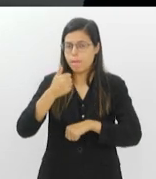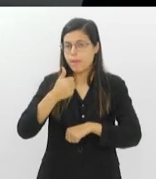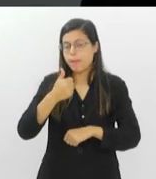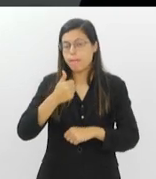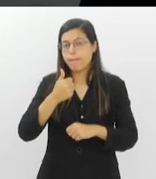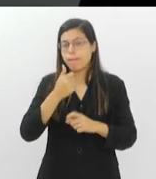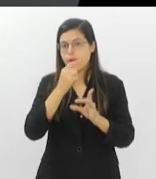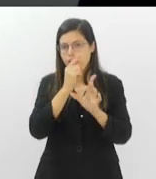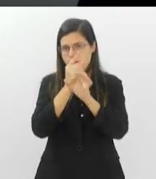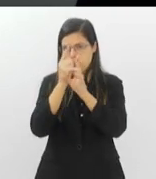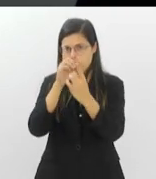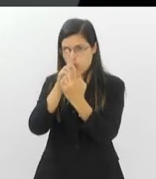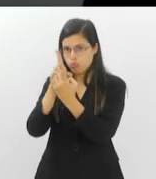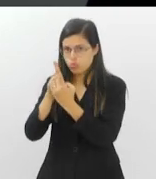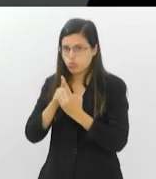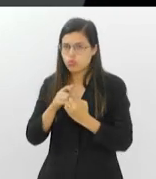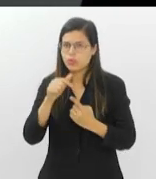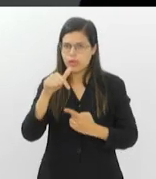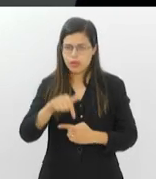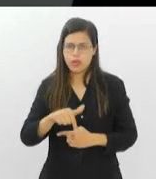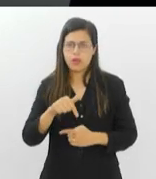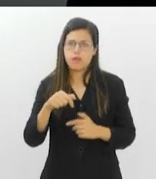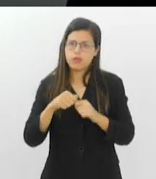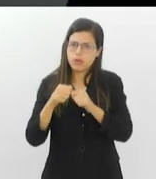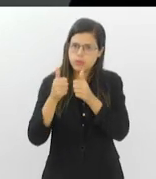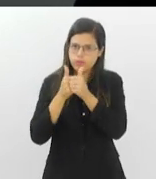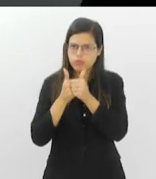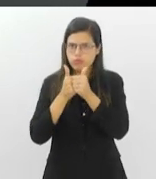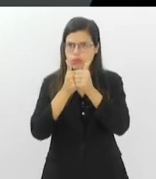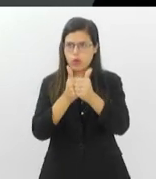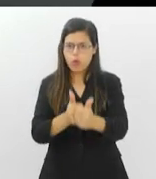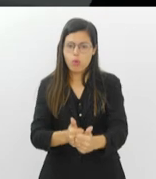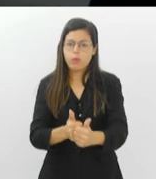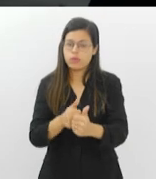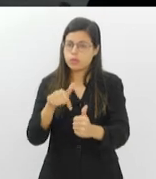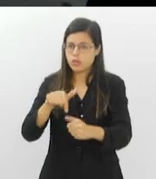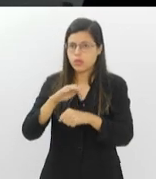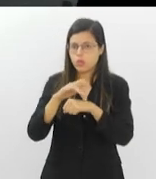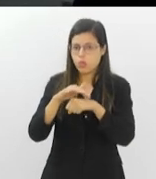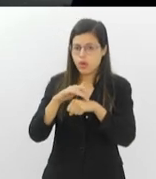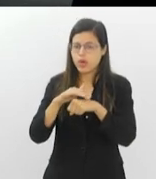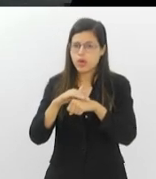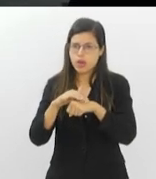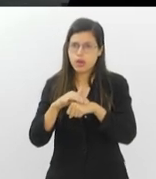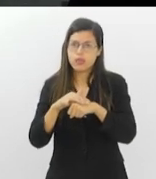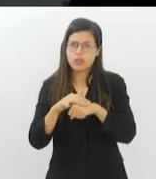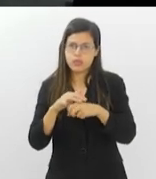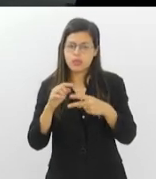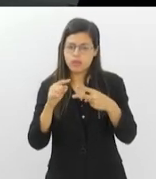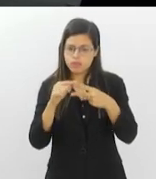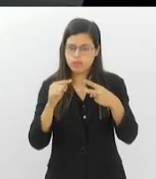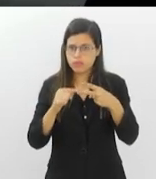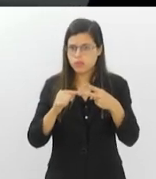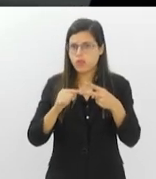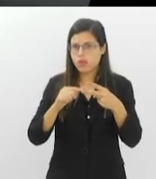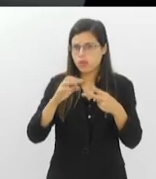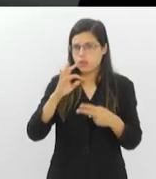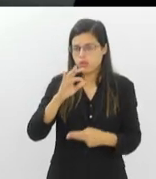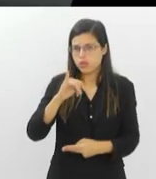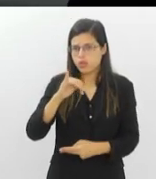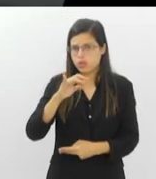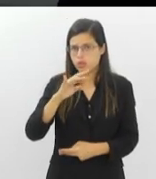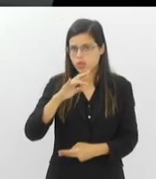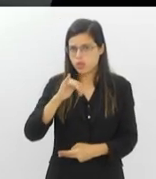APAE. E nós fazemos o acompanhamento da fenilcetonúria e hipotireoidismo, porque essas duas patologias eles podem levar